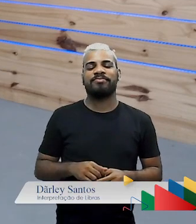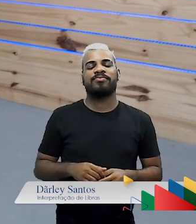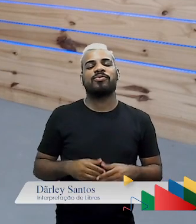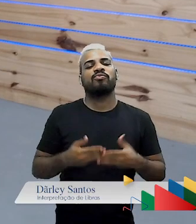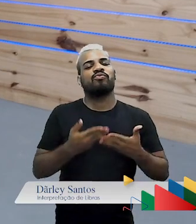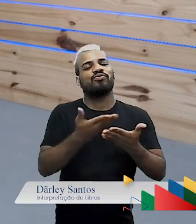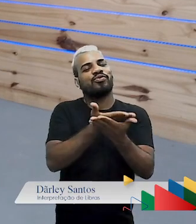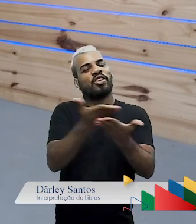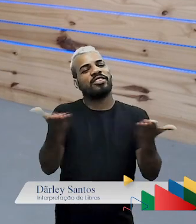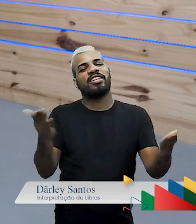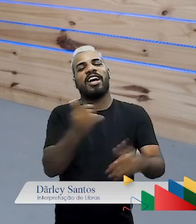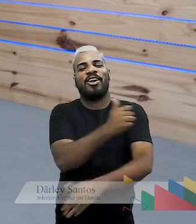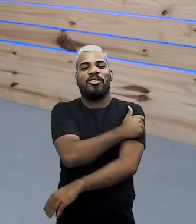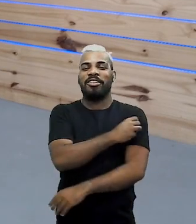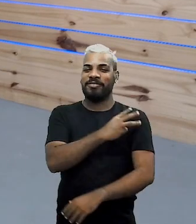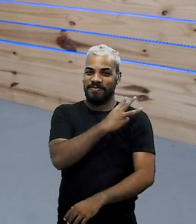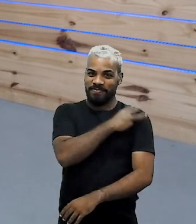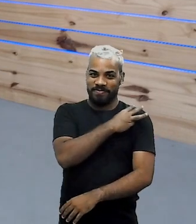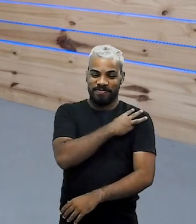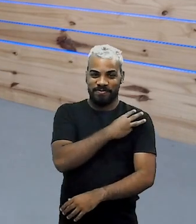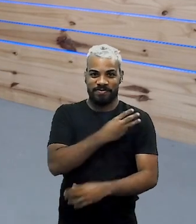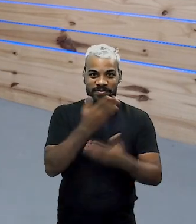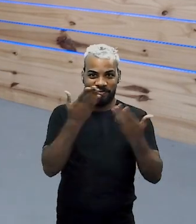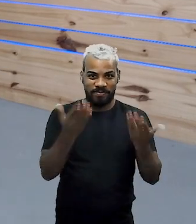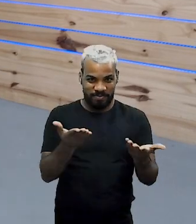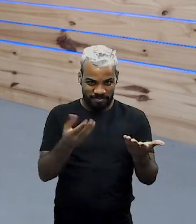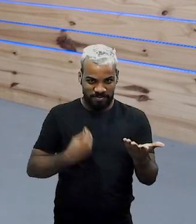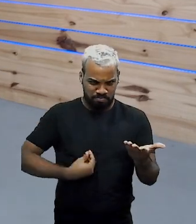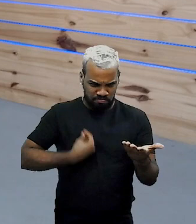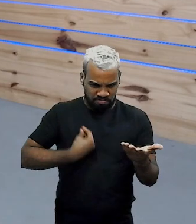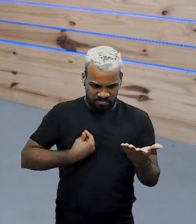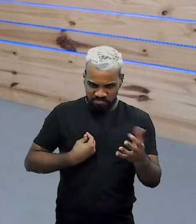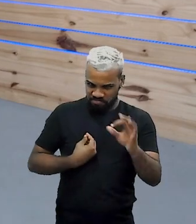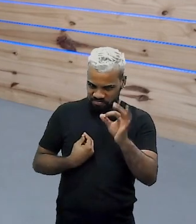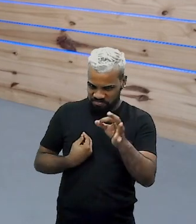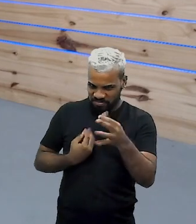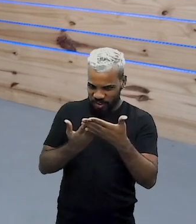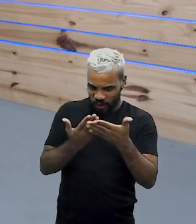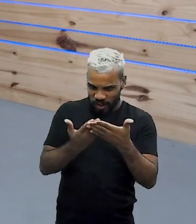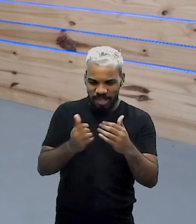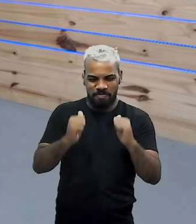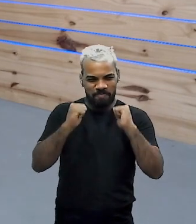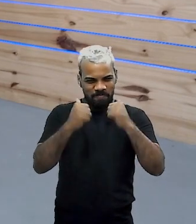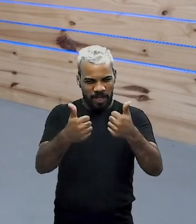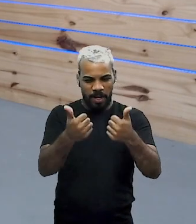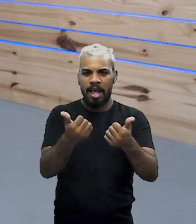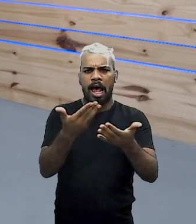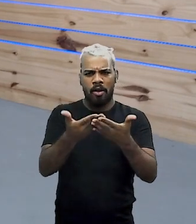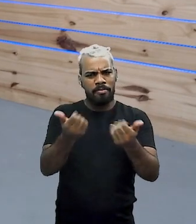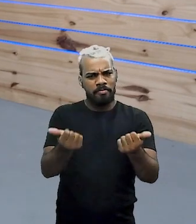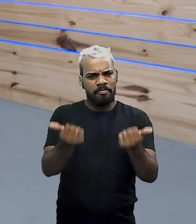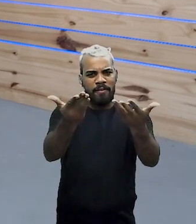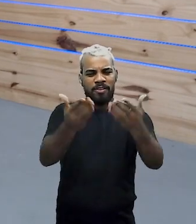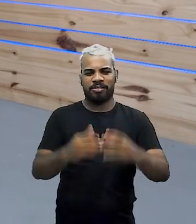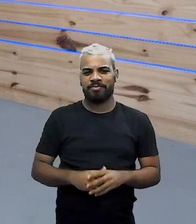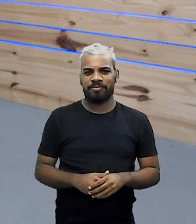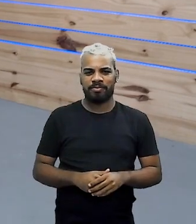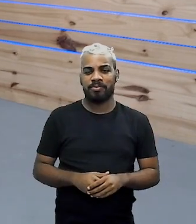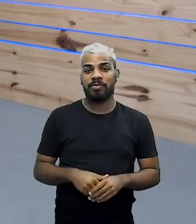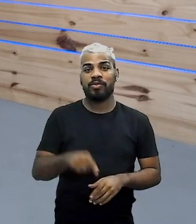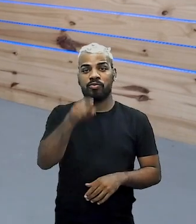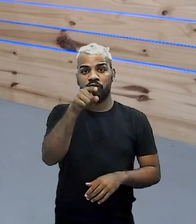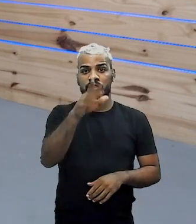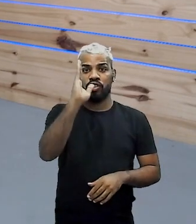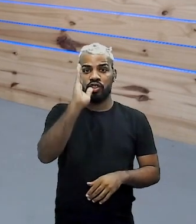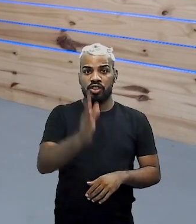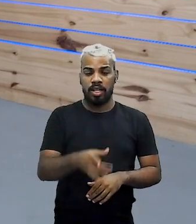da rede estadual que está no terceiro ano do ensino médio. Você aí que já está nesse